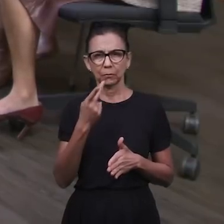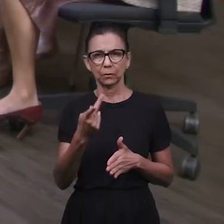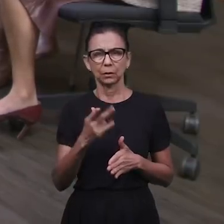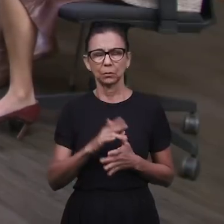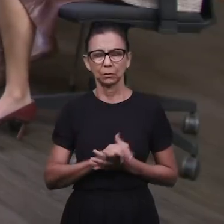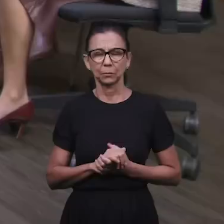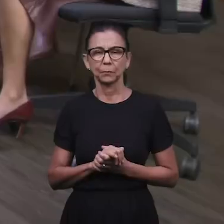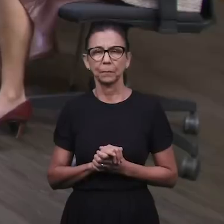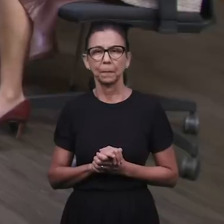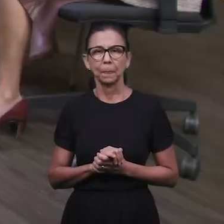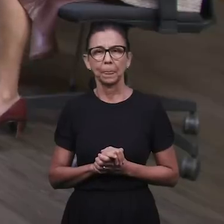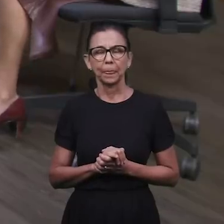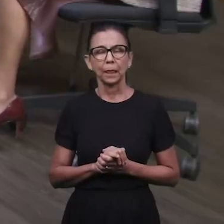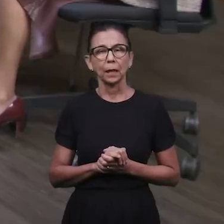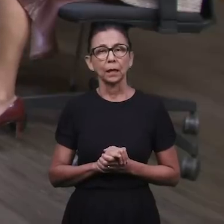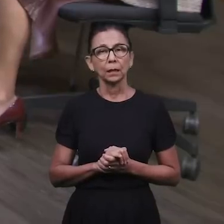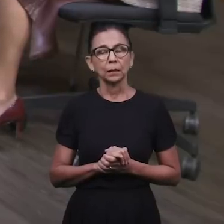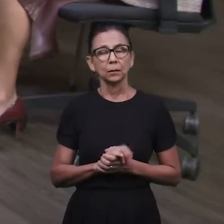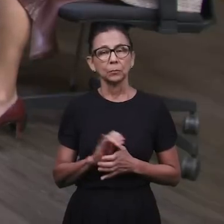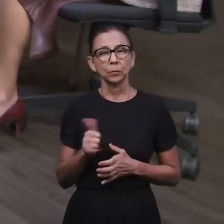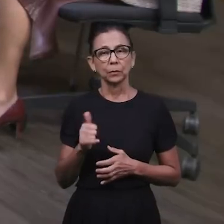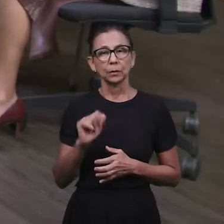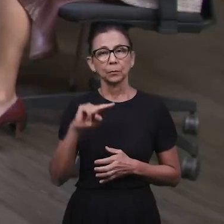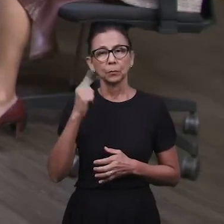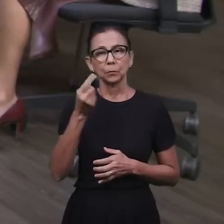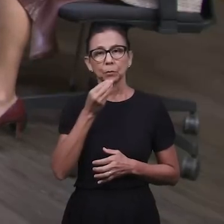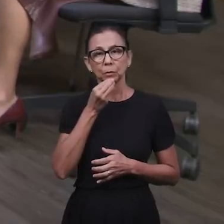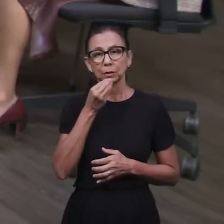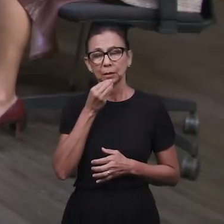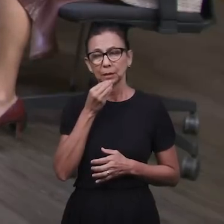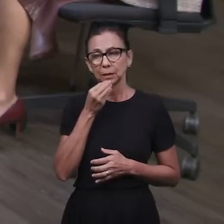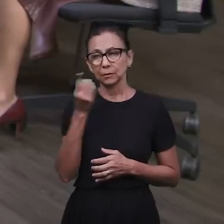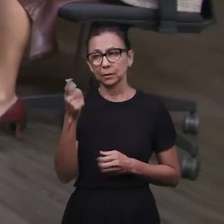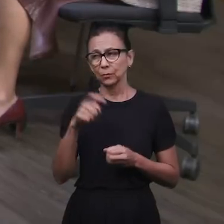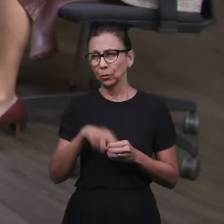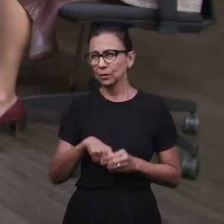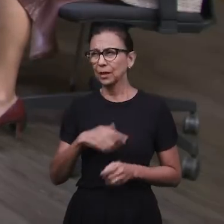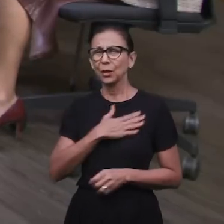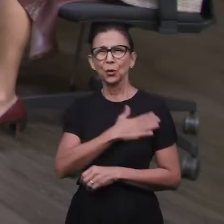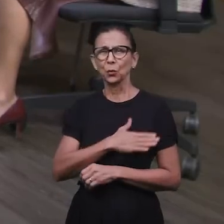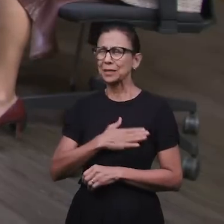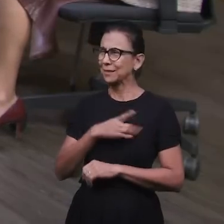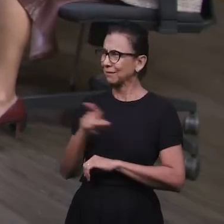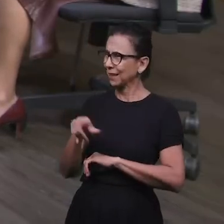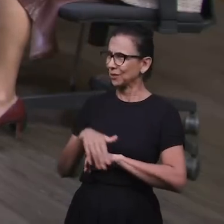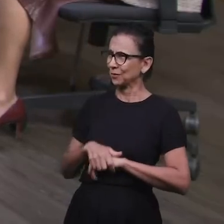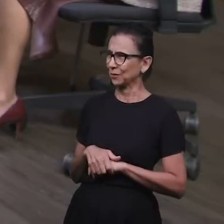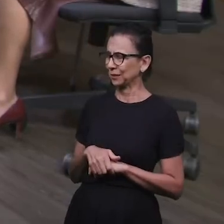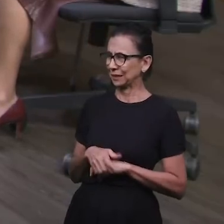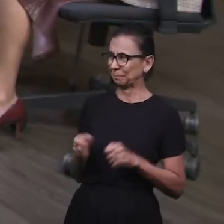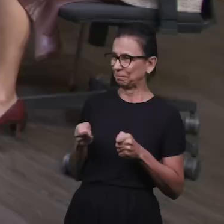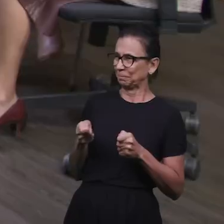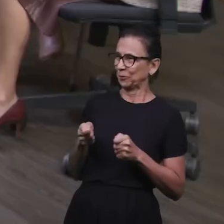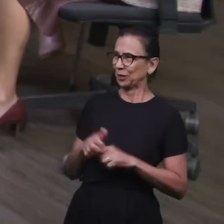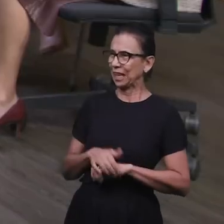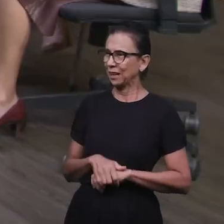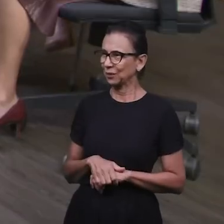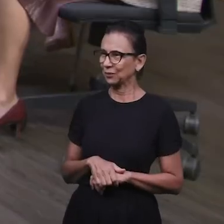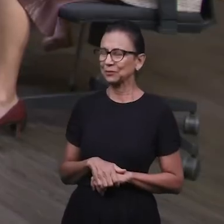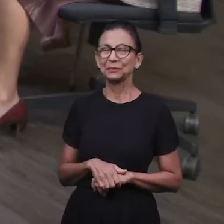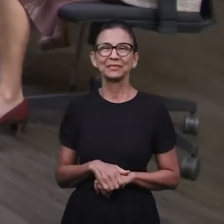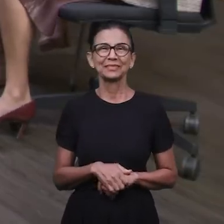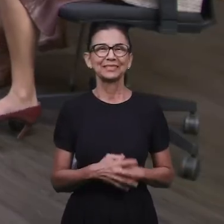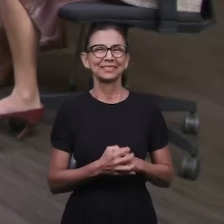vira até pauta para uma próxima oportunidade com você aqui, né? Eu gostei de ver você ser